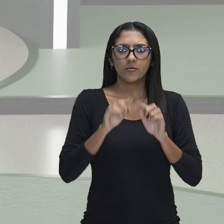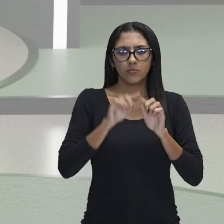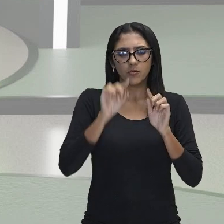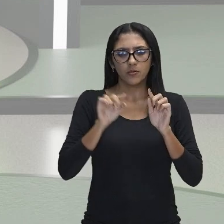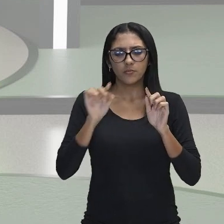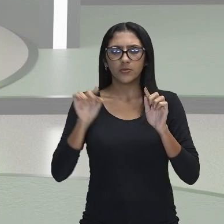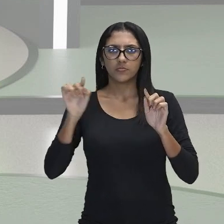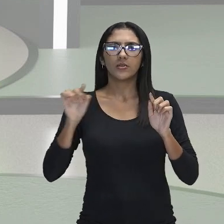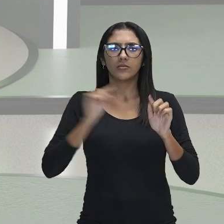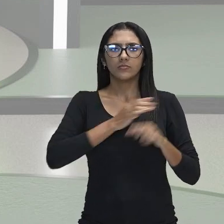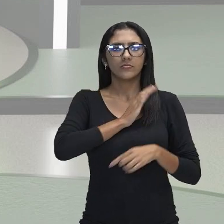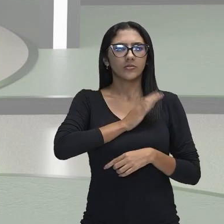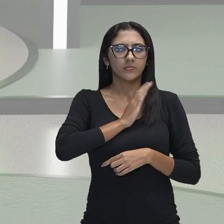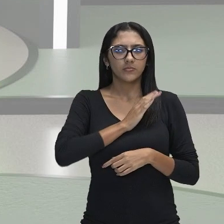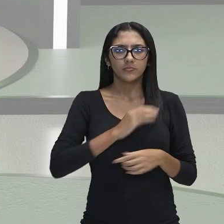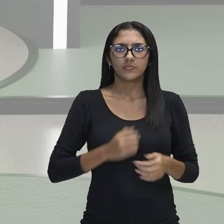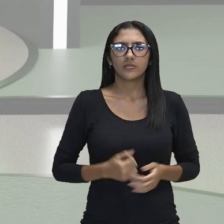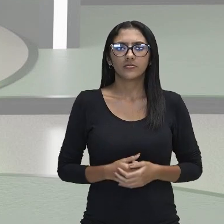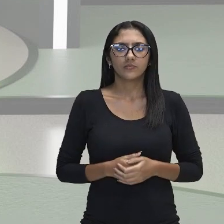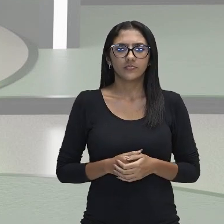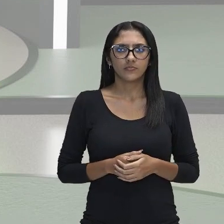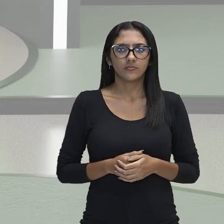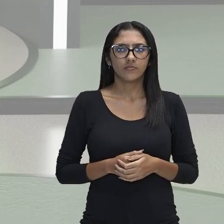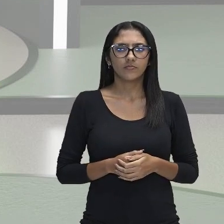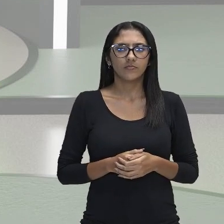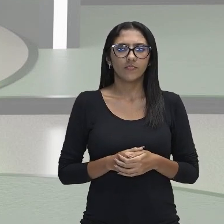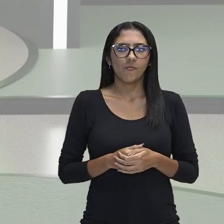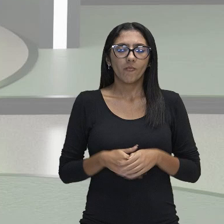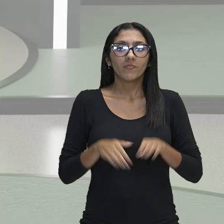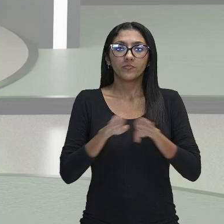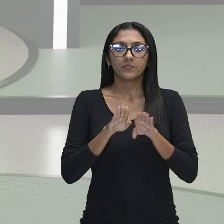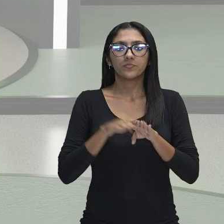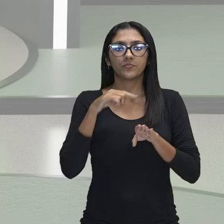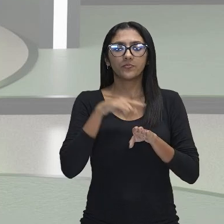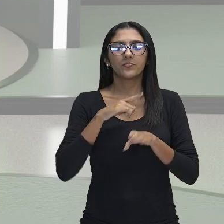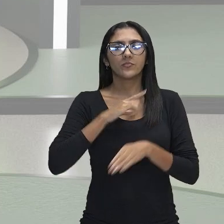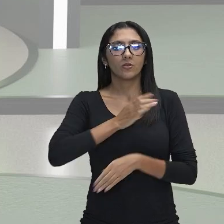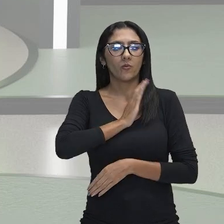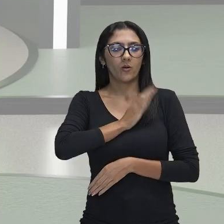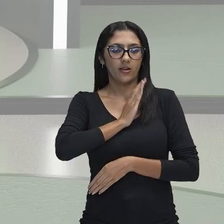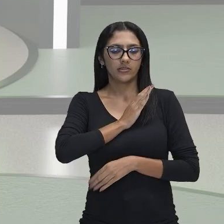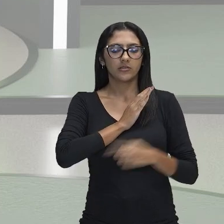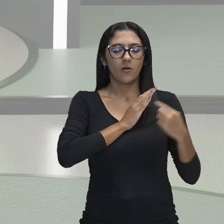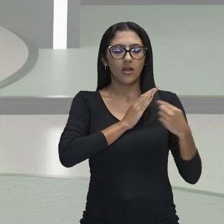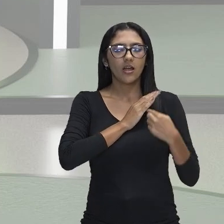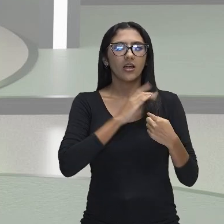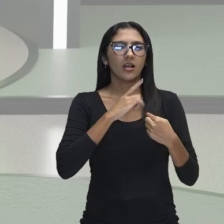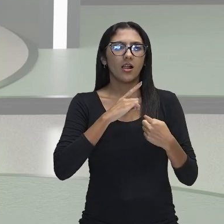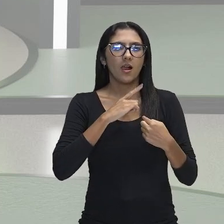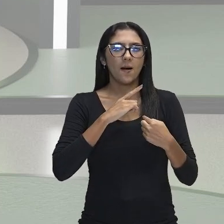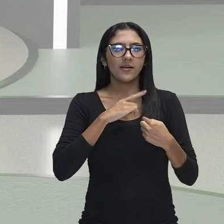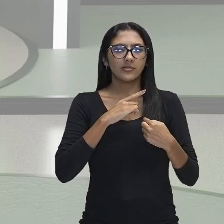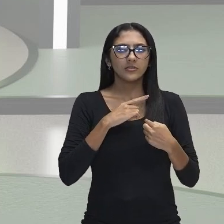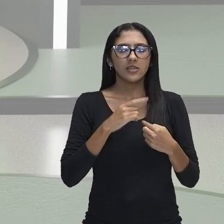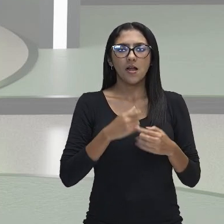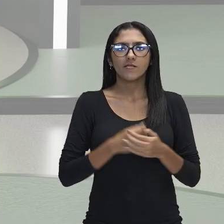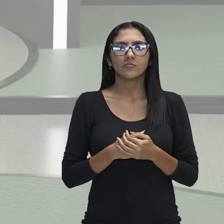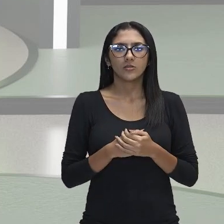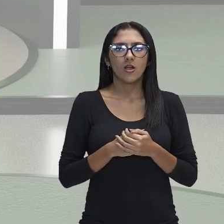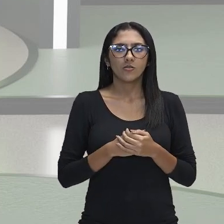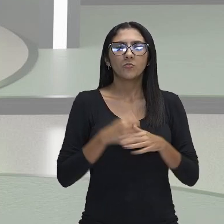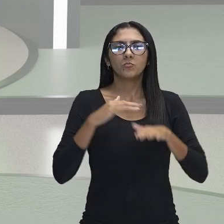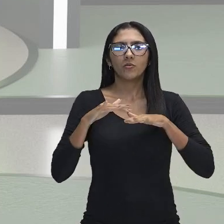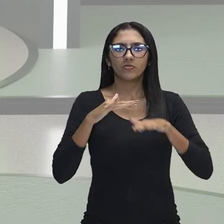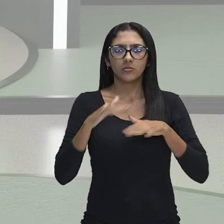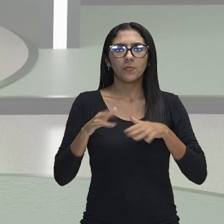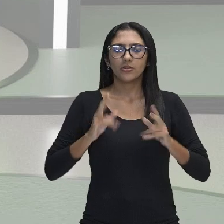importante destacar que o coração é um órgão que funciona em ritmo constante.